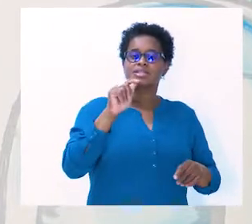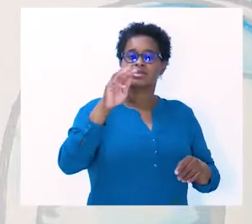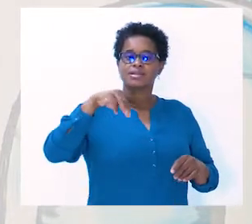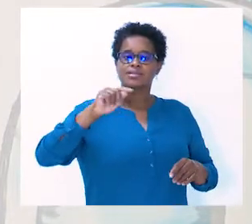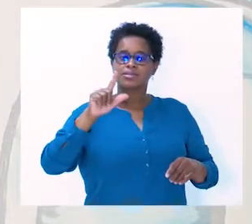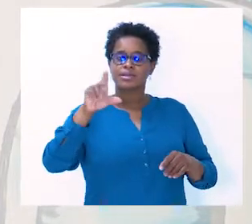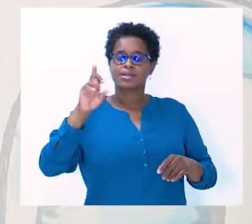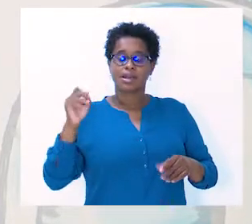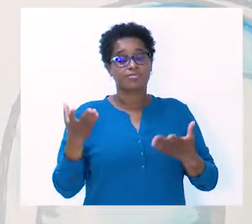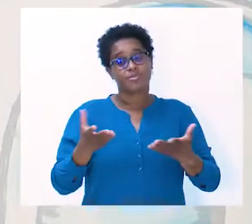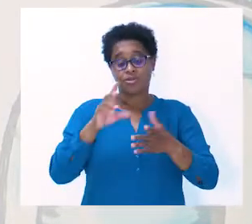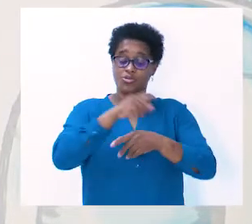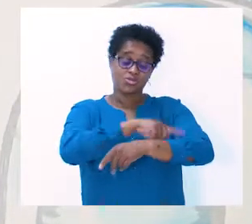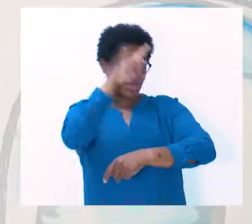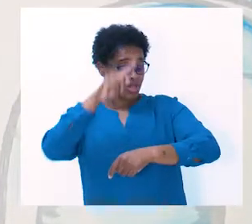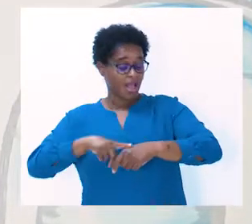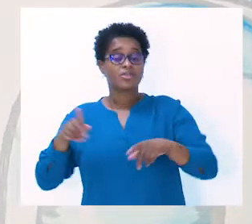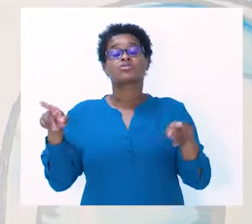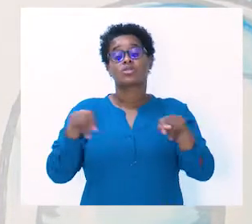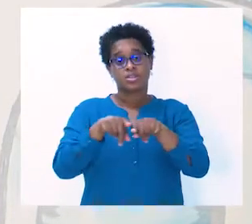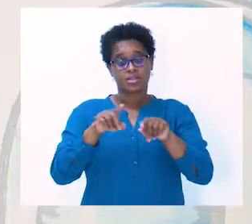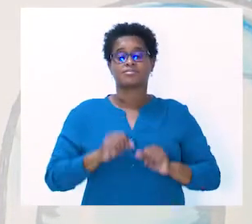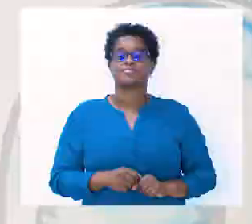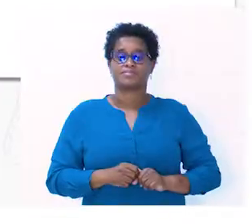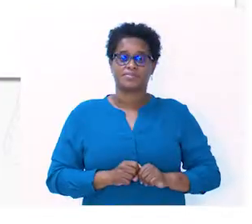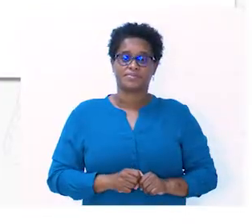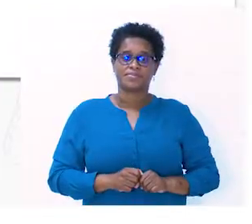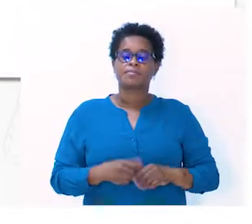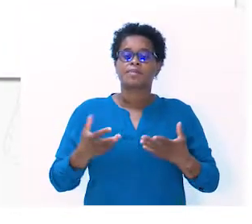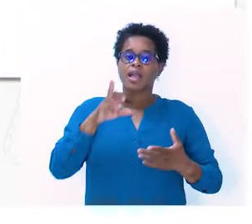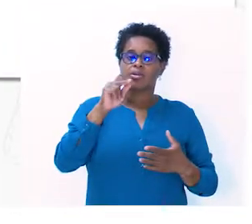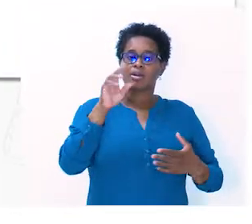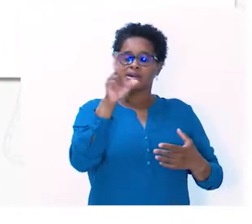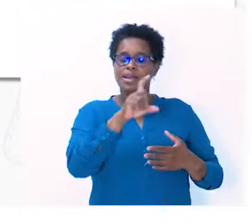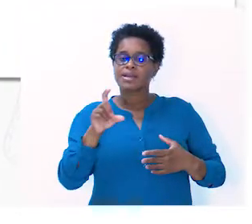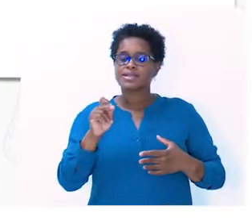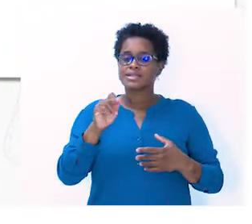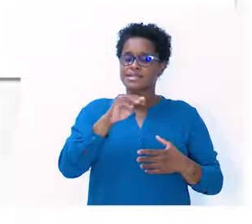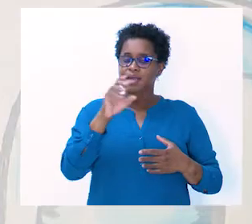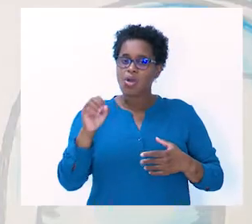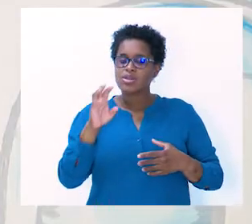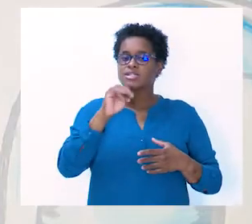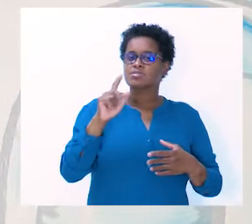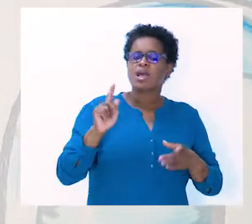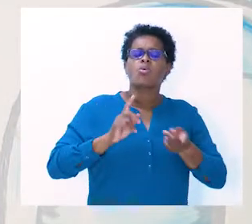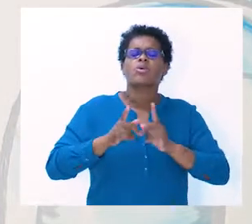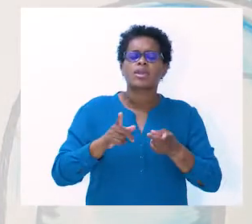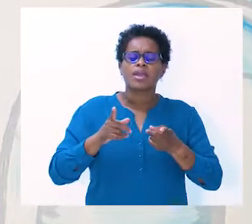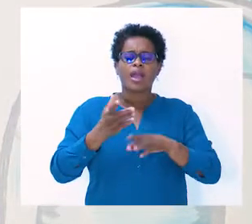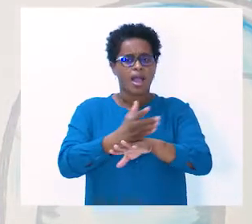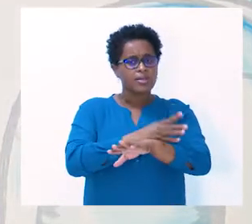semelhança. Logo, os triângulos são semelhantes. Razão de semelhança, o que é? Já tinha explicado,